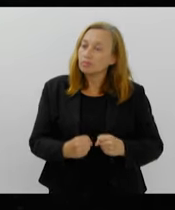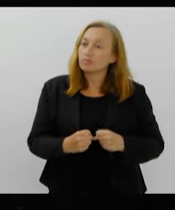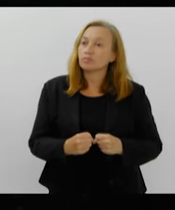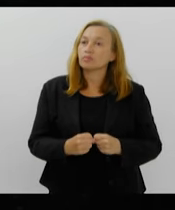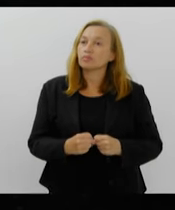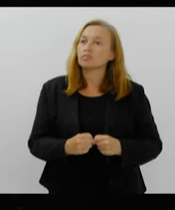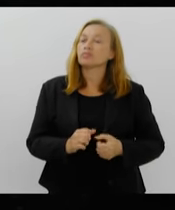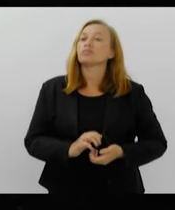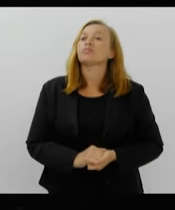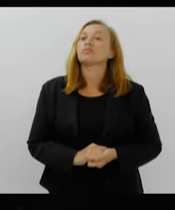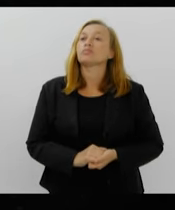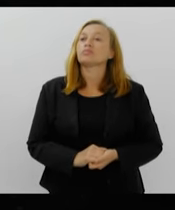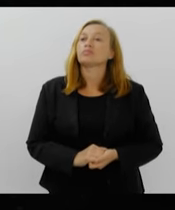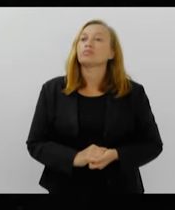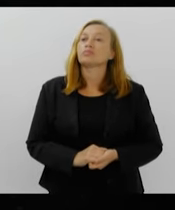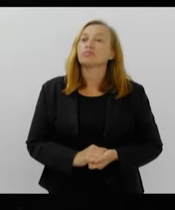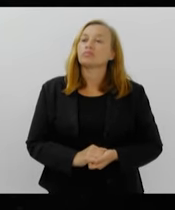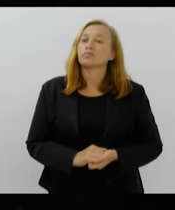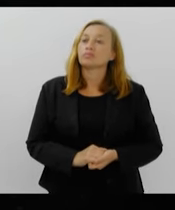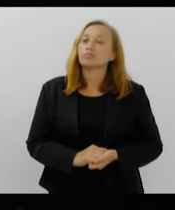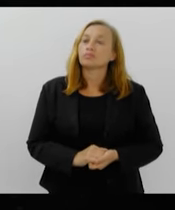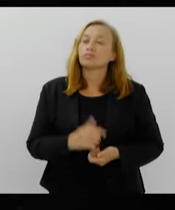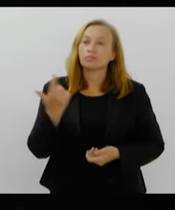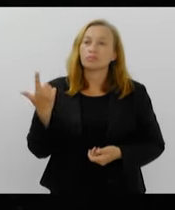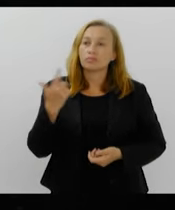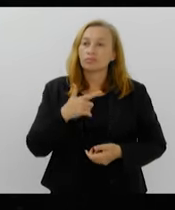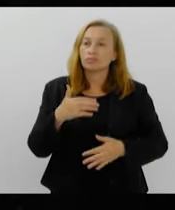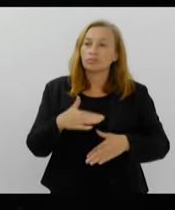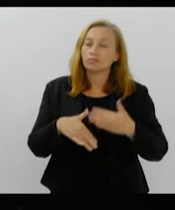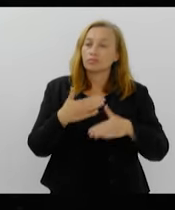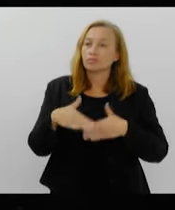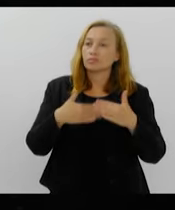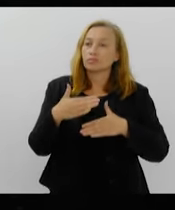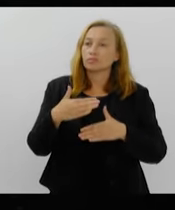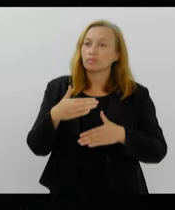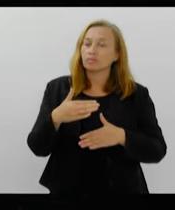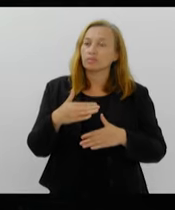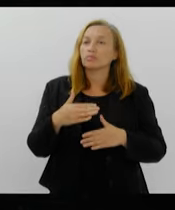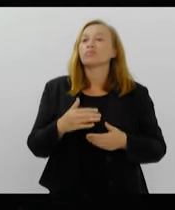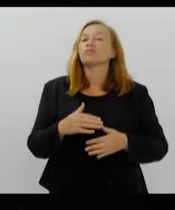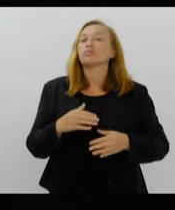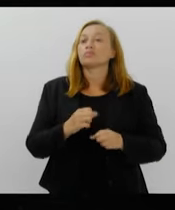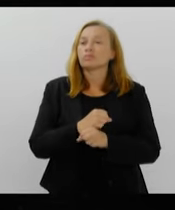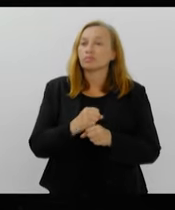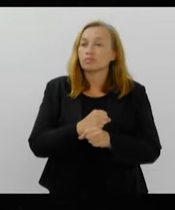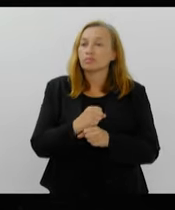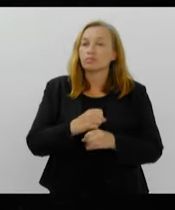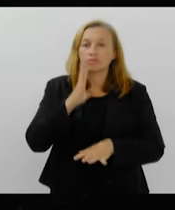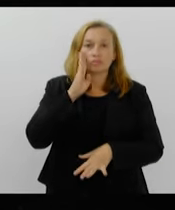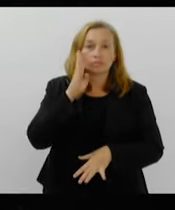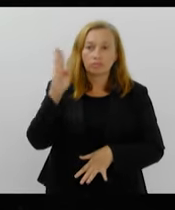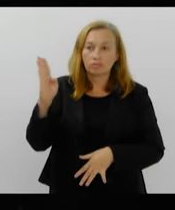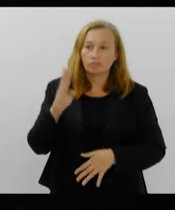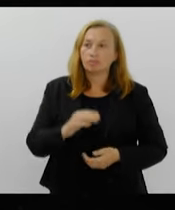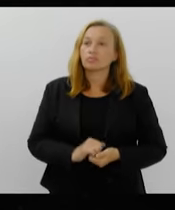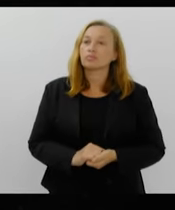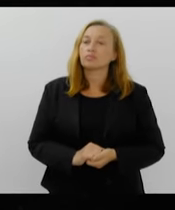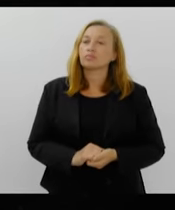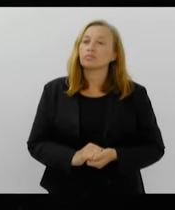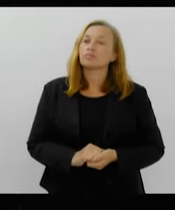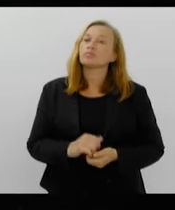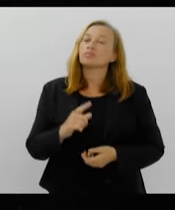em condições de se recuperar nesse próximo ciclo isso é fundamental para